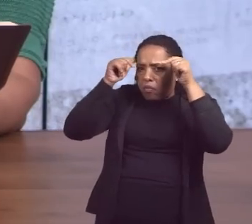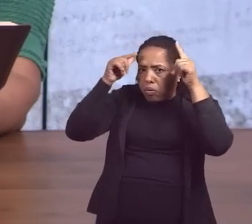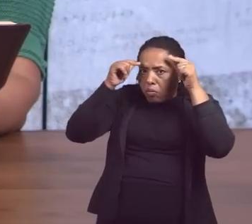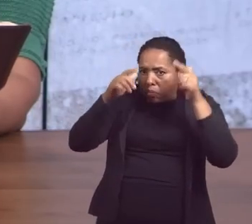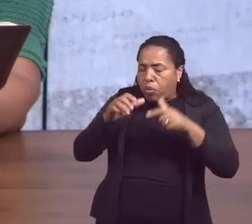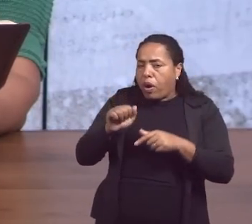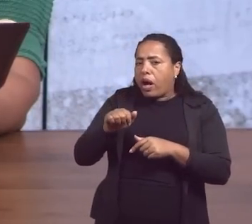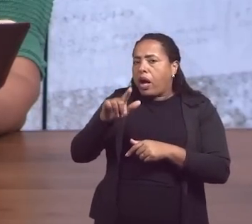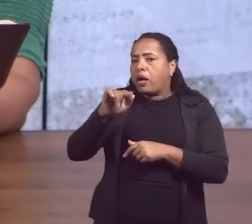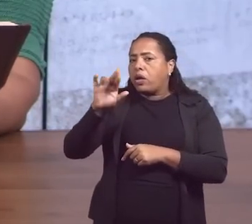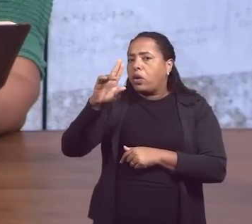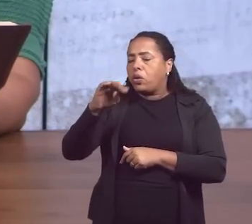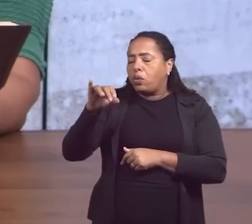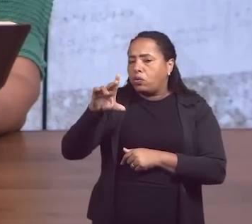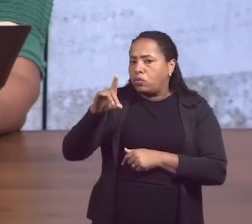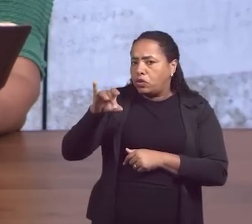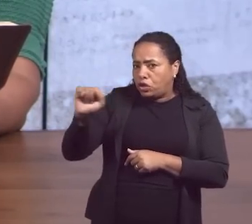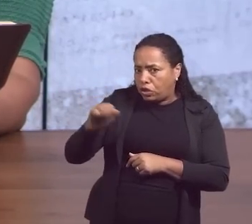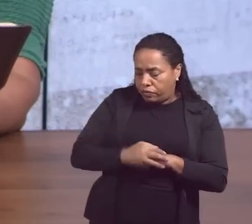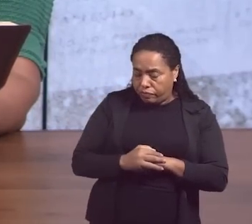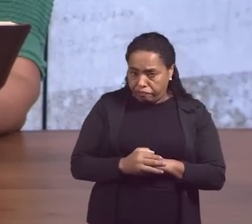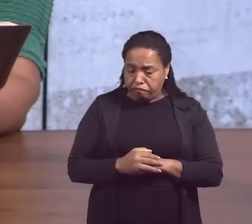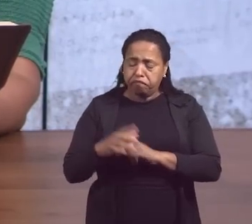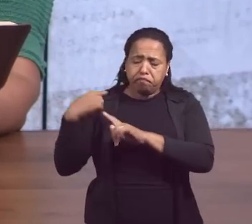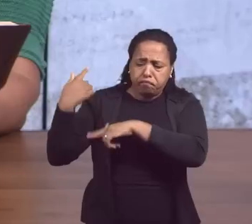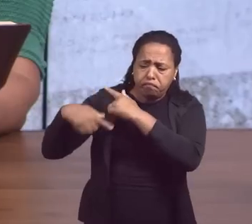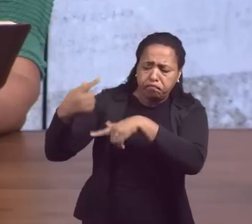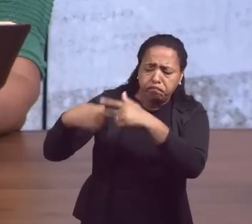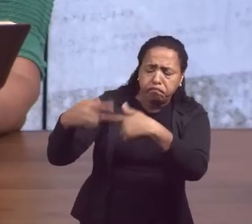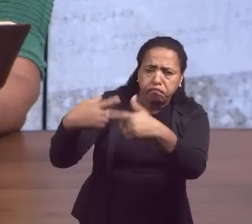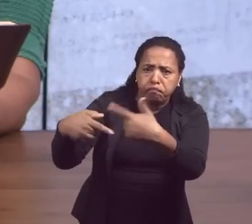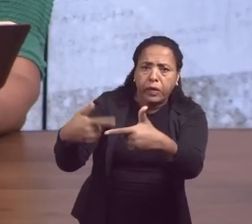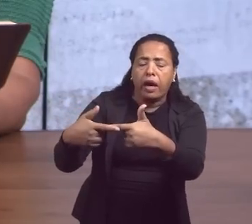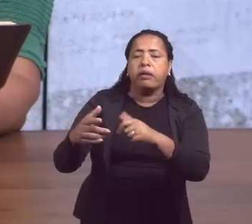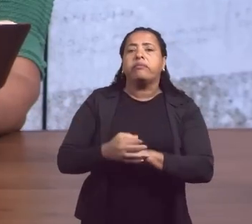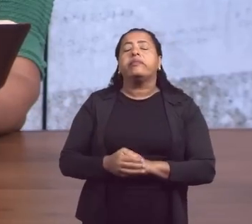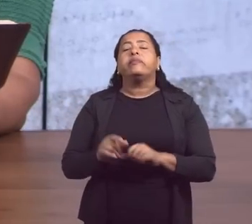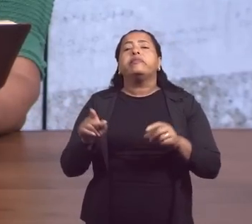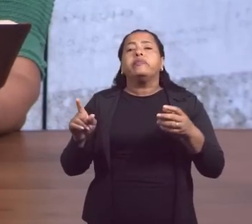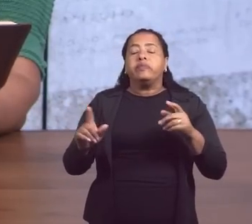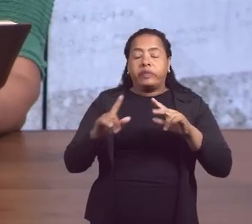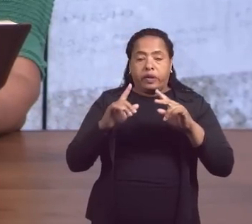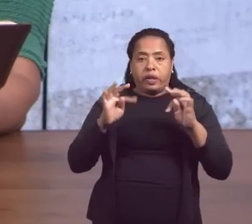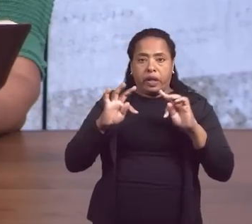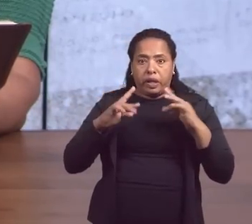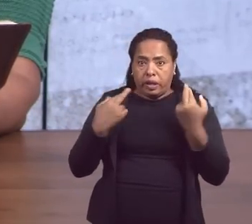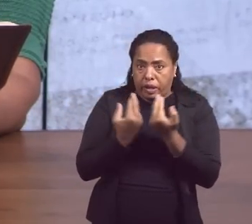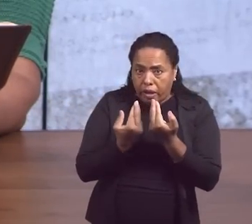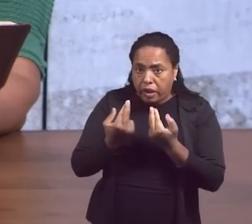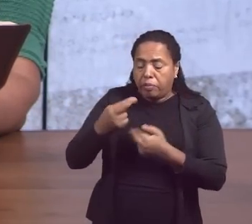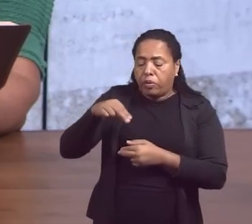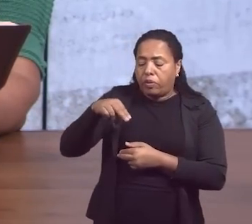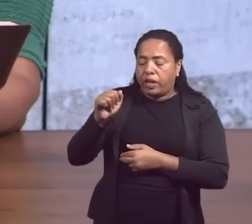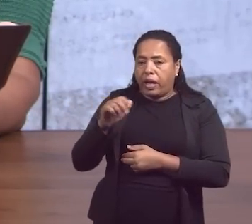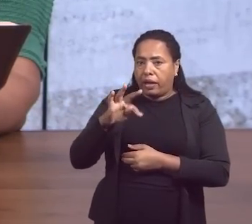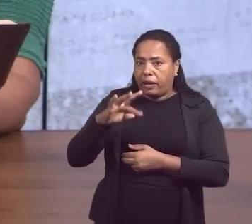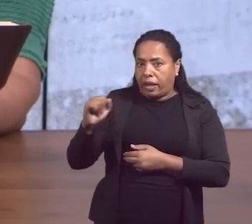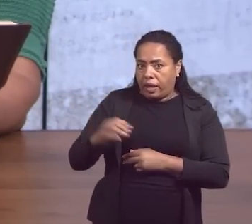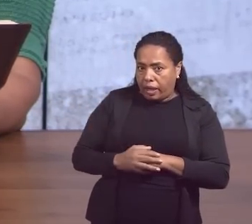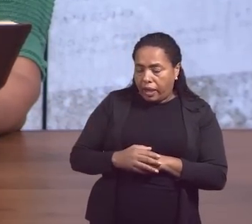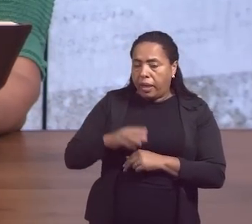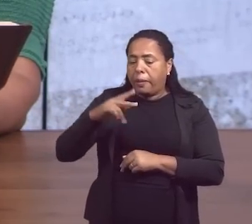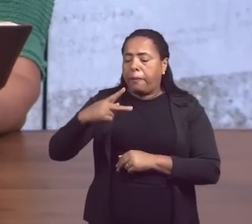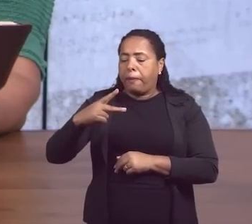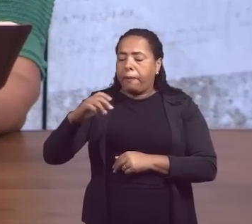Aiude, filho de Solome. E da tribo dos filhos de Naftali, o príncipe Pedael, filho